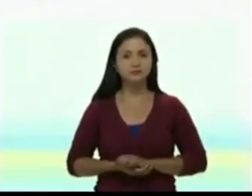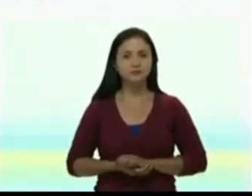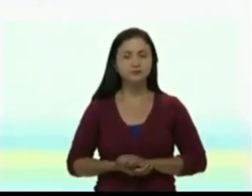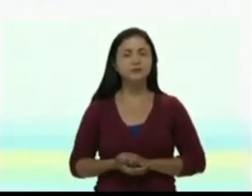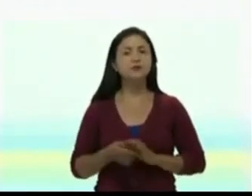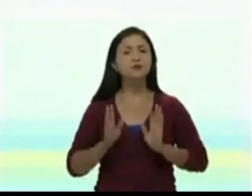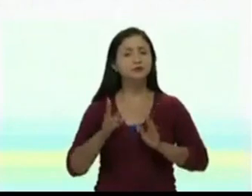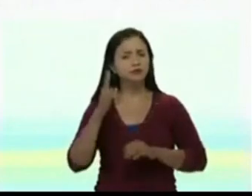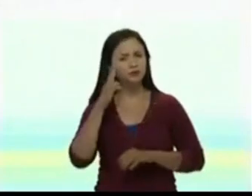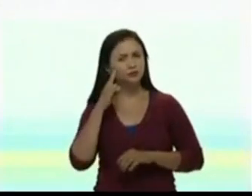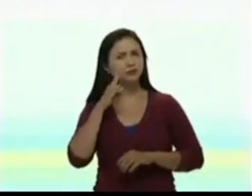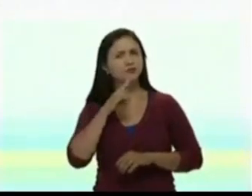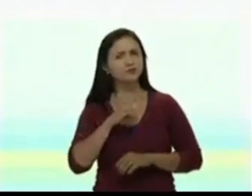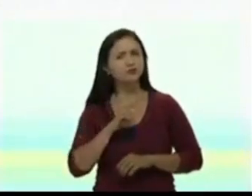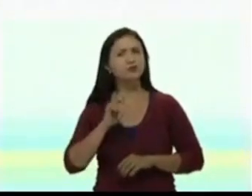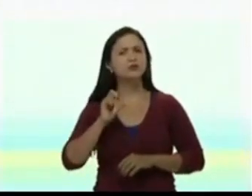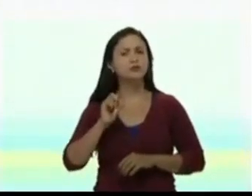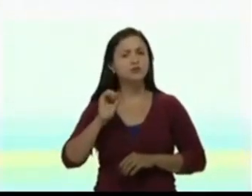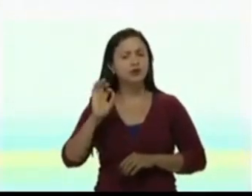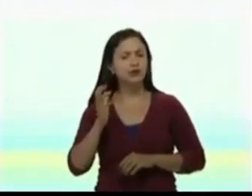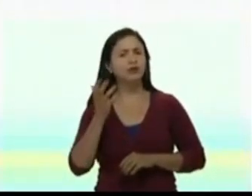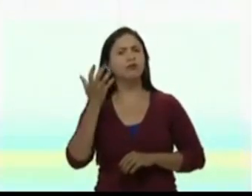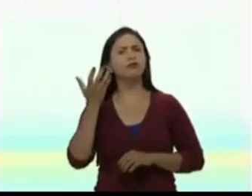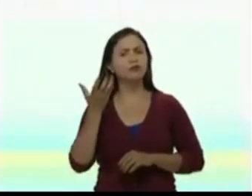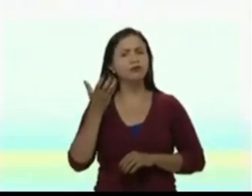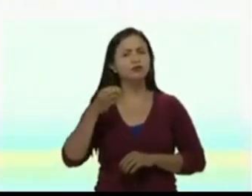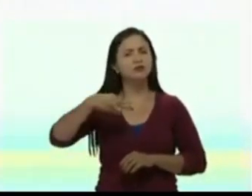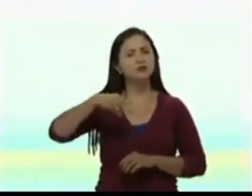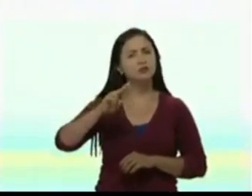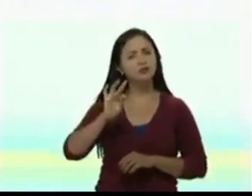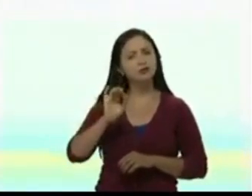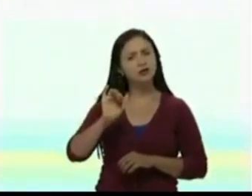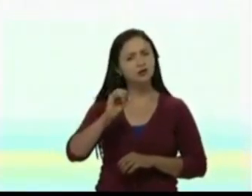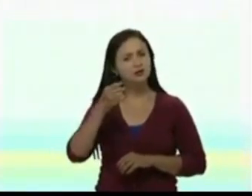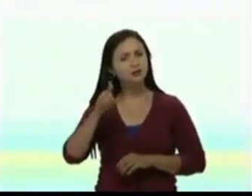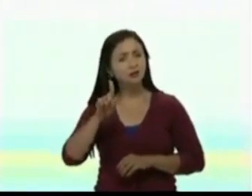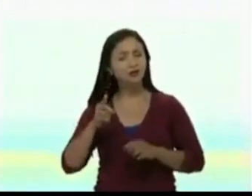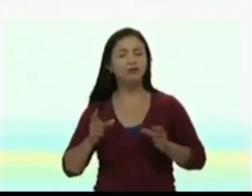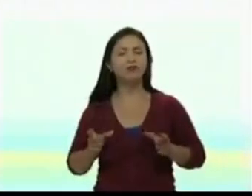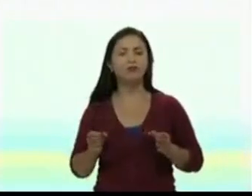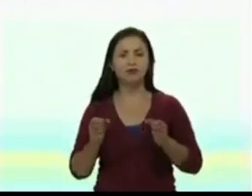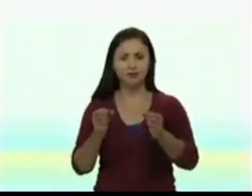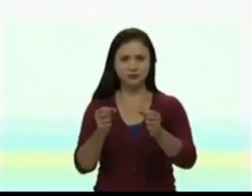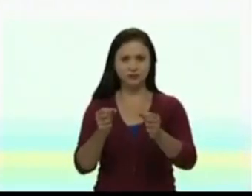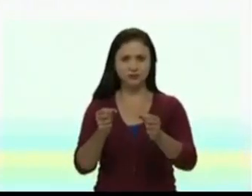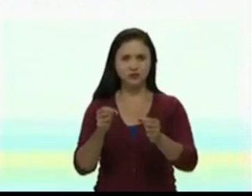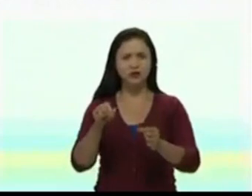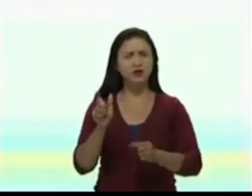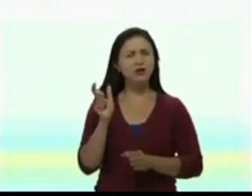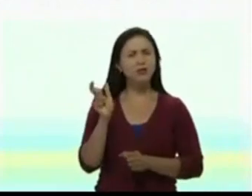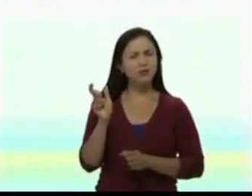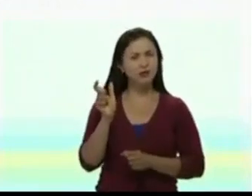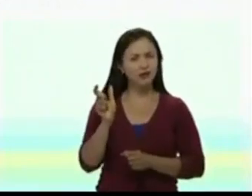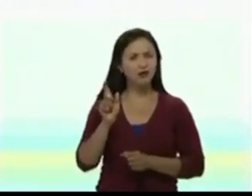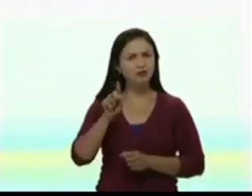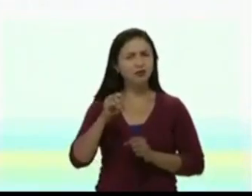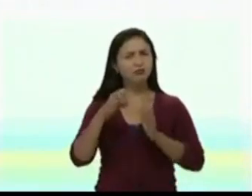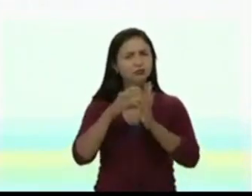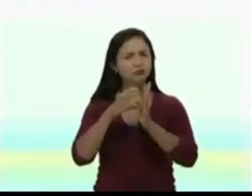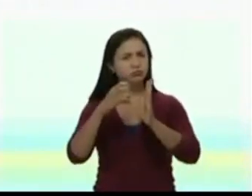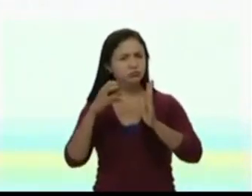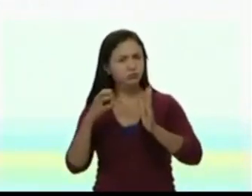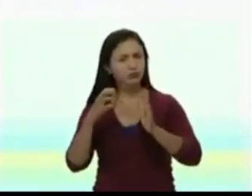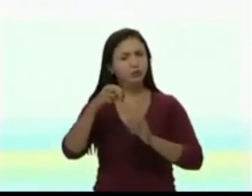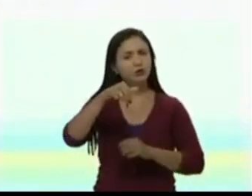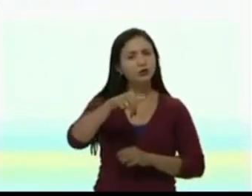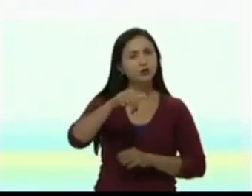Como vimos, uma das consequências das mutações é o câncer. Mas podemos usar a palavra câncer como sinônimo de tumor e de